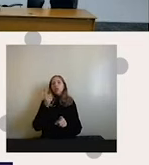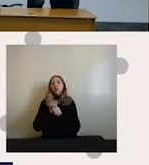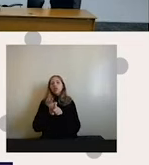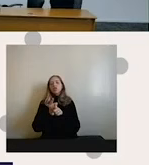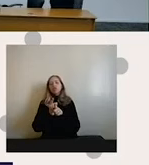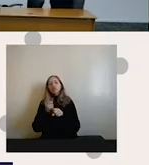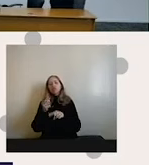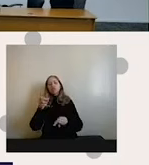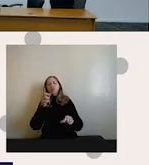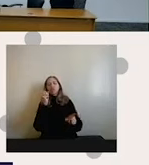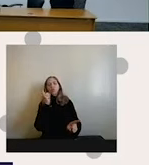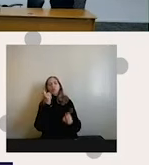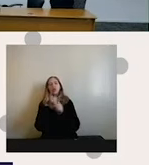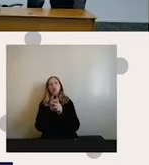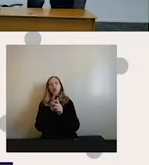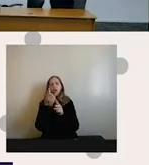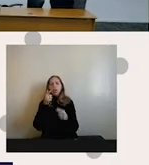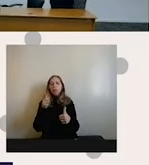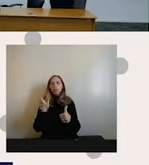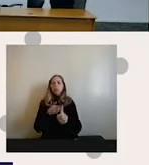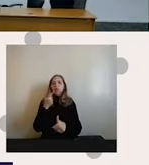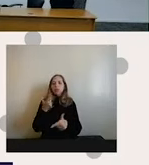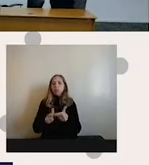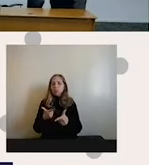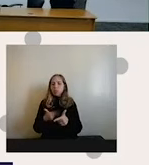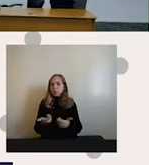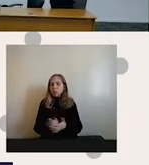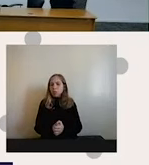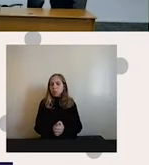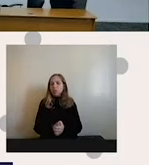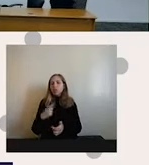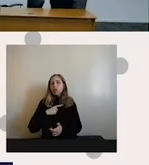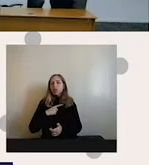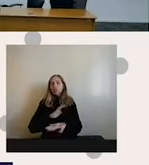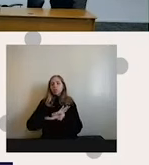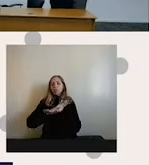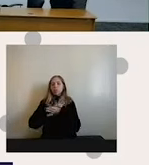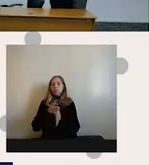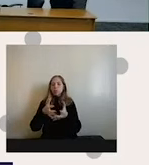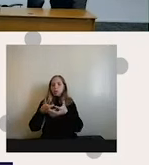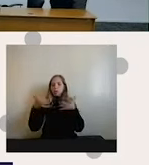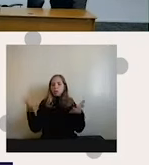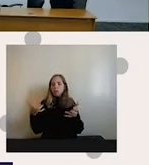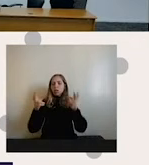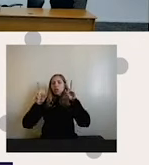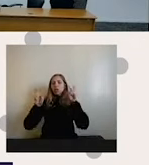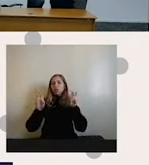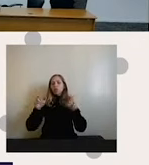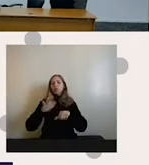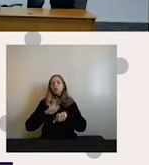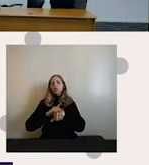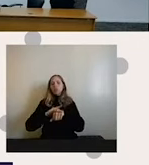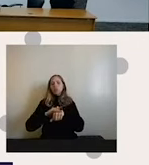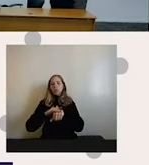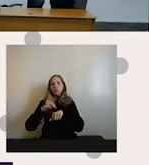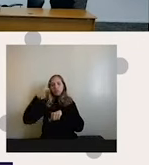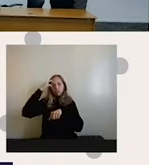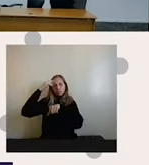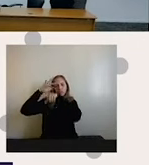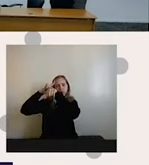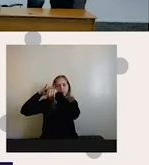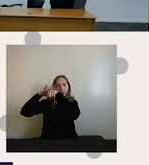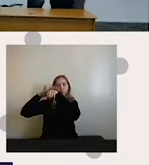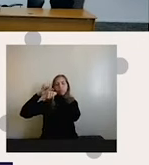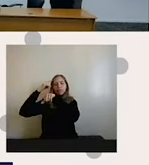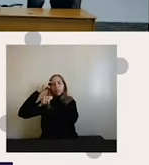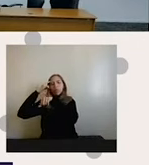Nós temos assim um preconceito muito grande em relação às doenças mentais. Os próprios trabalhadores não chegam a